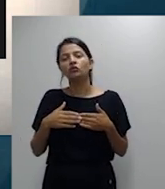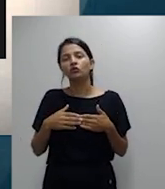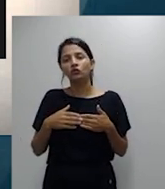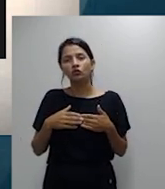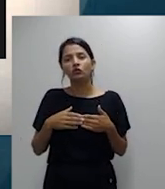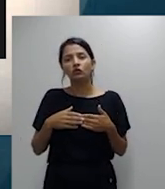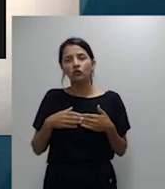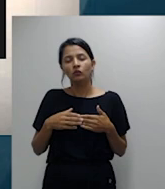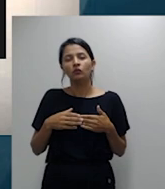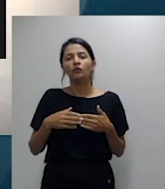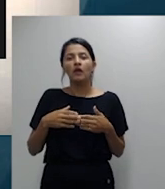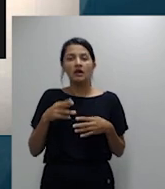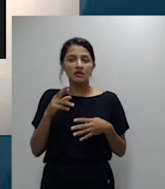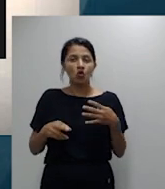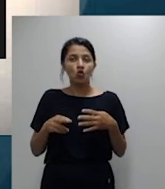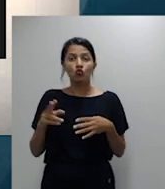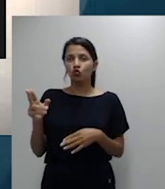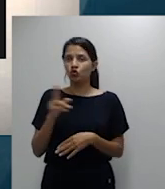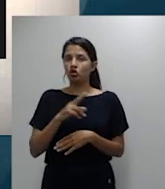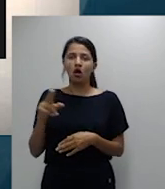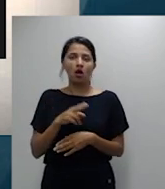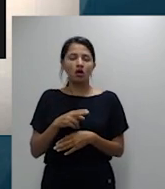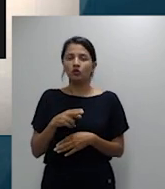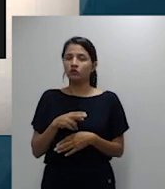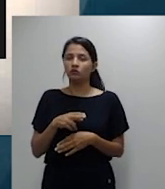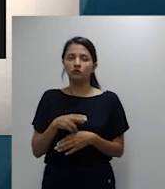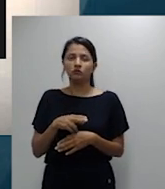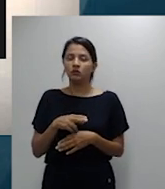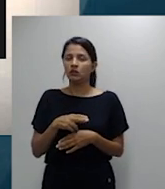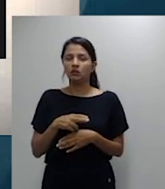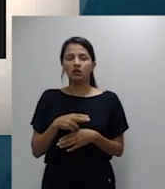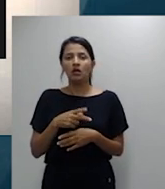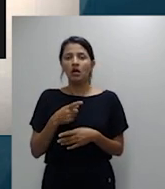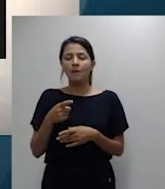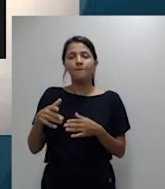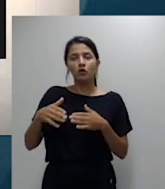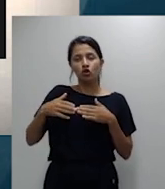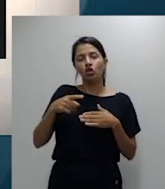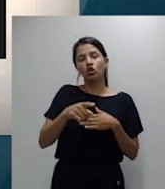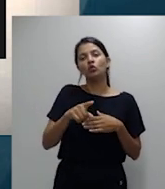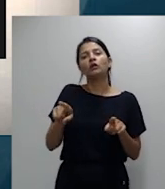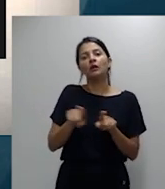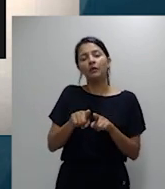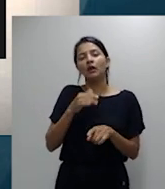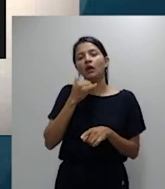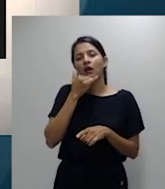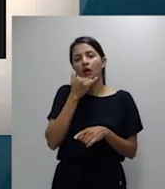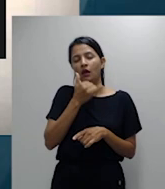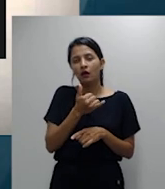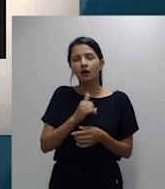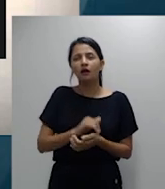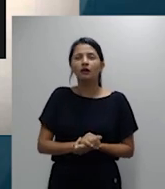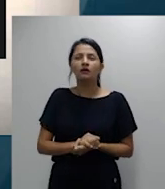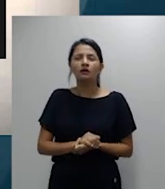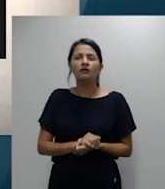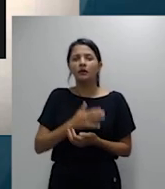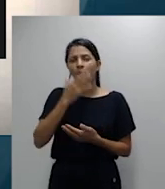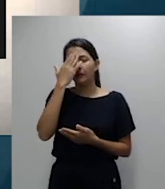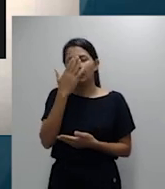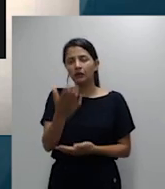do recurso ordinário e de oi oi de uma velha também é aula voz